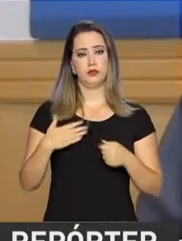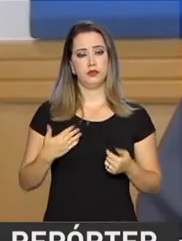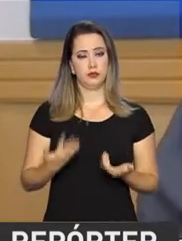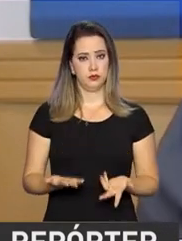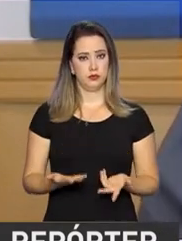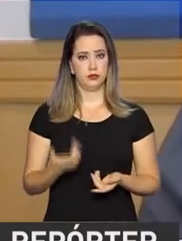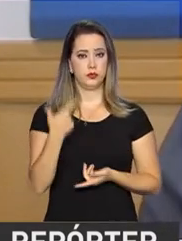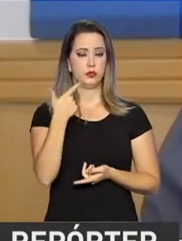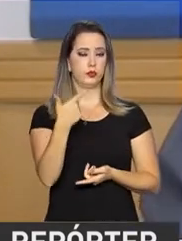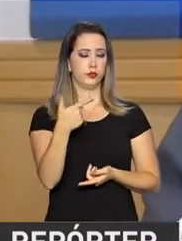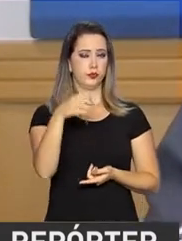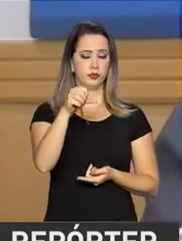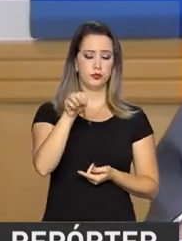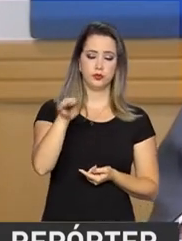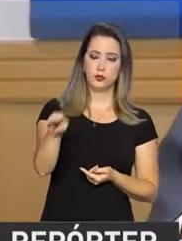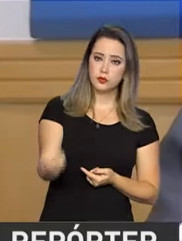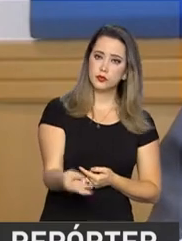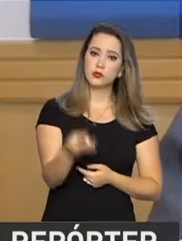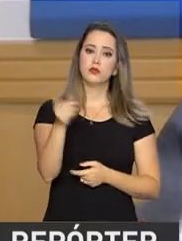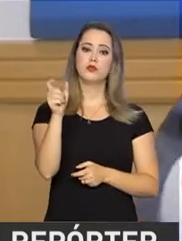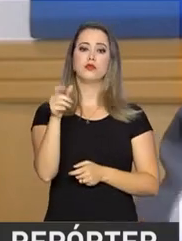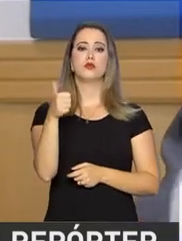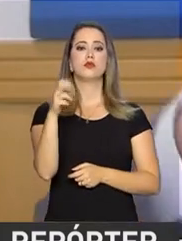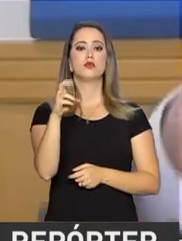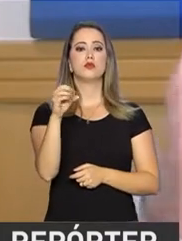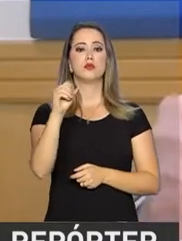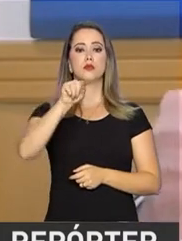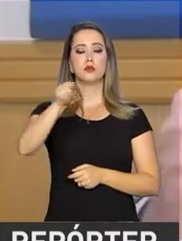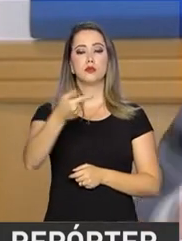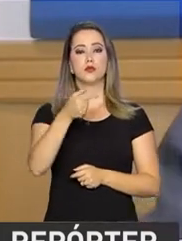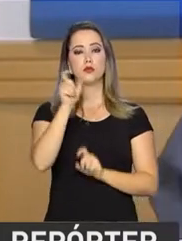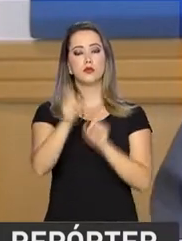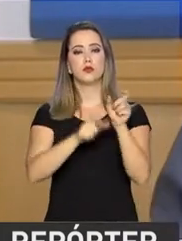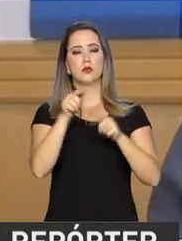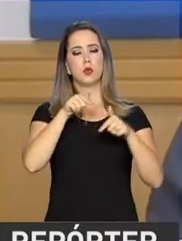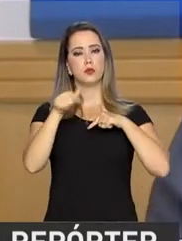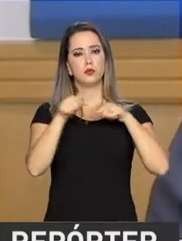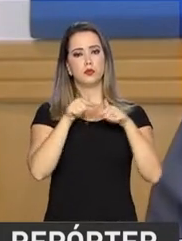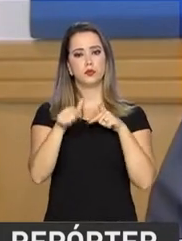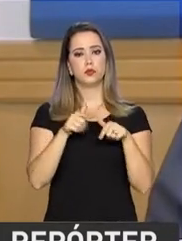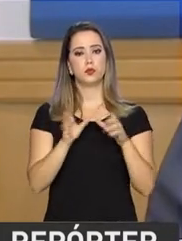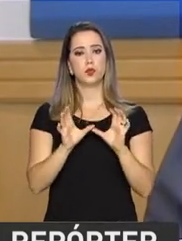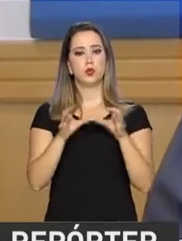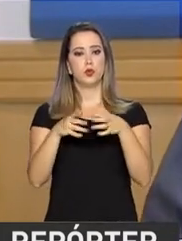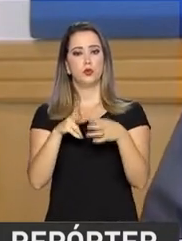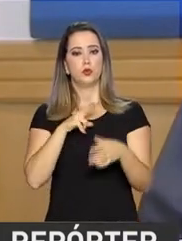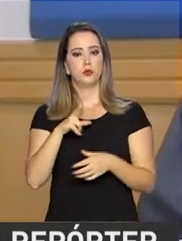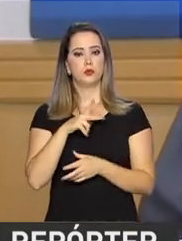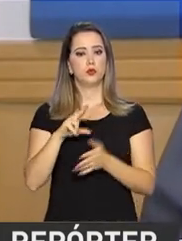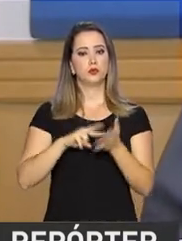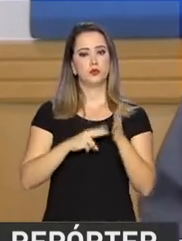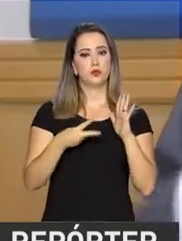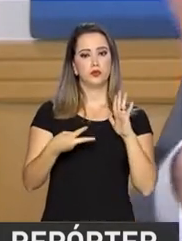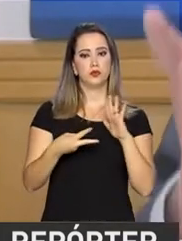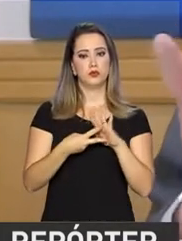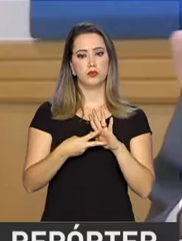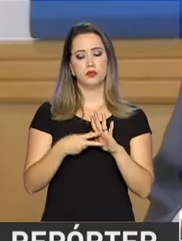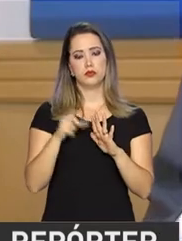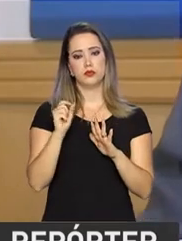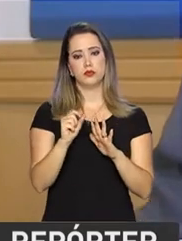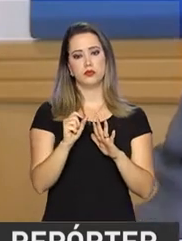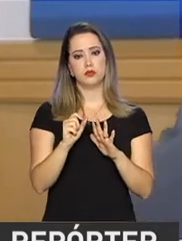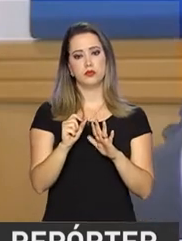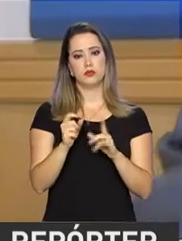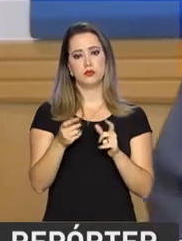vinte e nove milhões e quinhentos mil trabalhadores do setor privado representam é